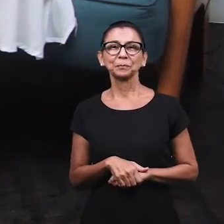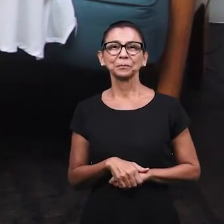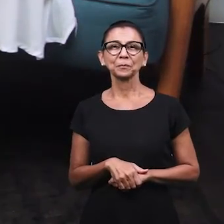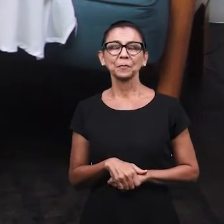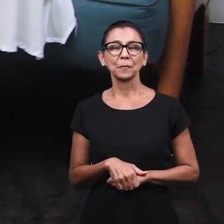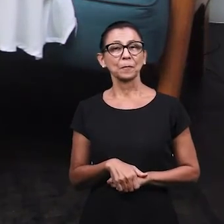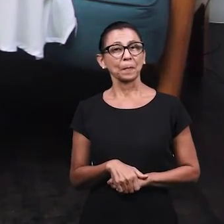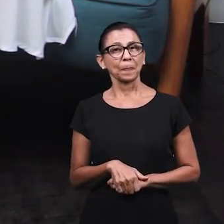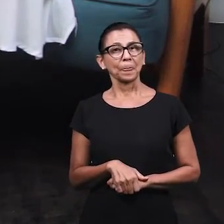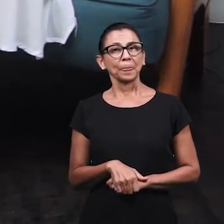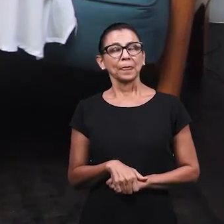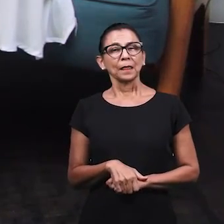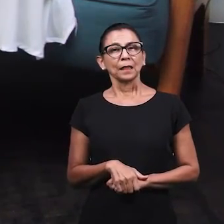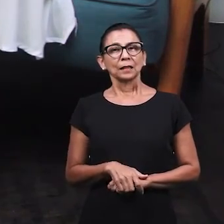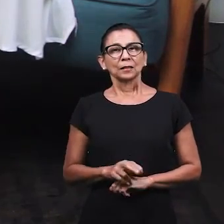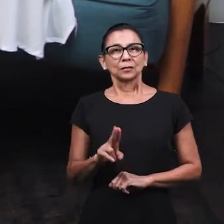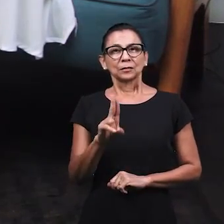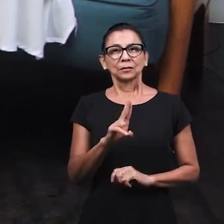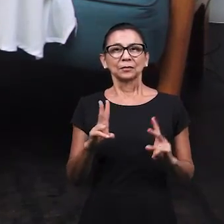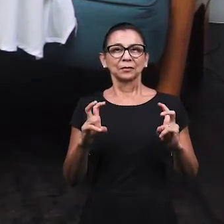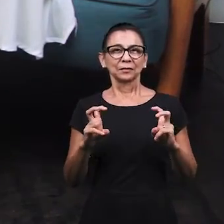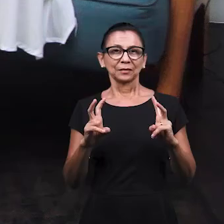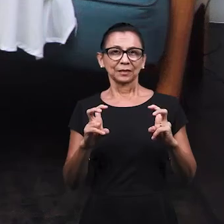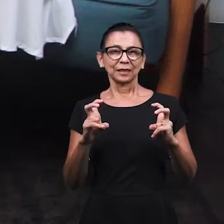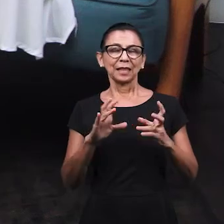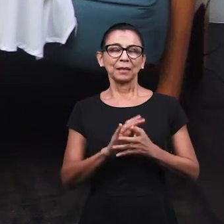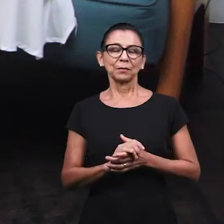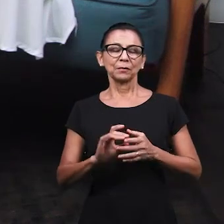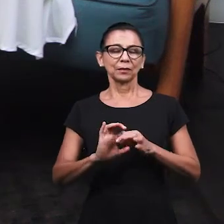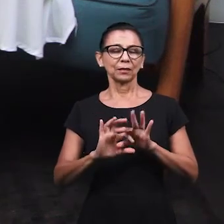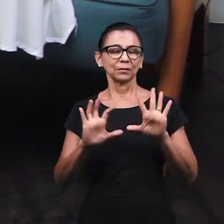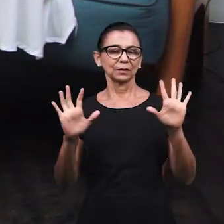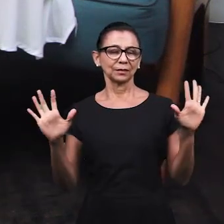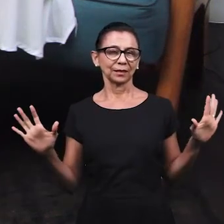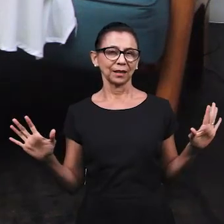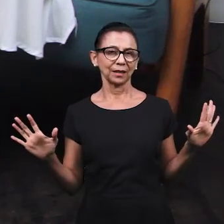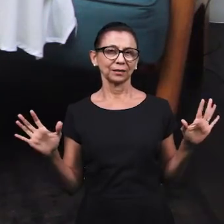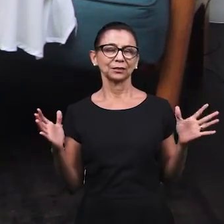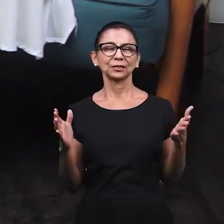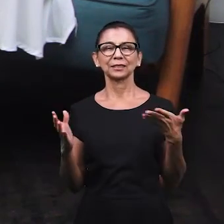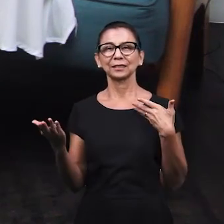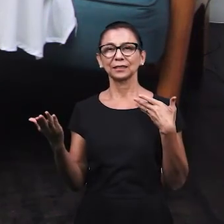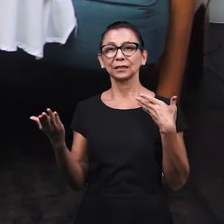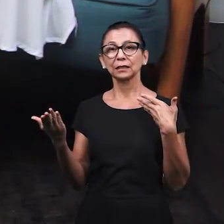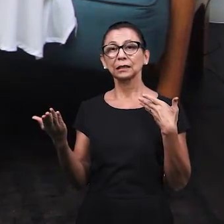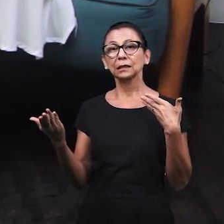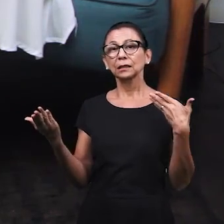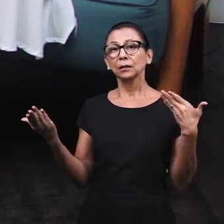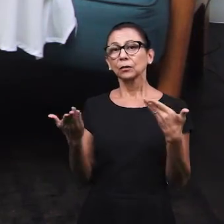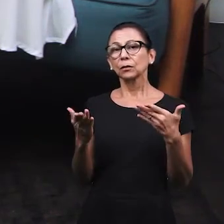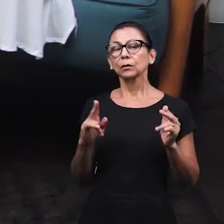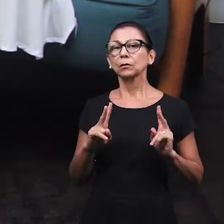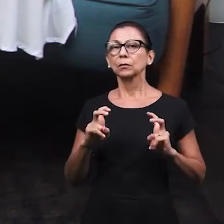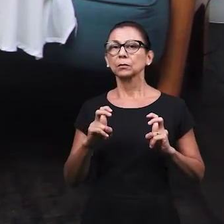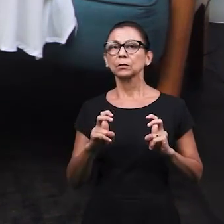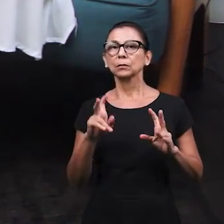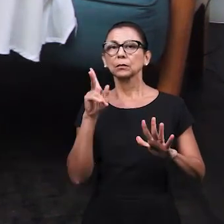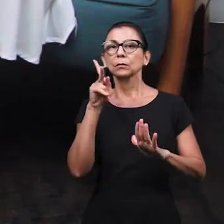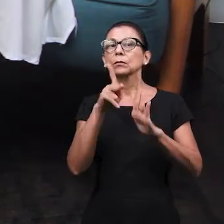A gente só usou esse tema para quebrar o gelo, para a gente começar a falar um pouquinho com vocês, porque o assunto hoje